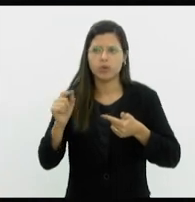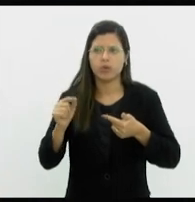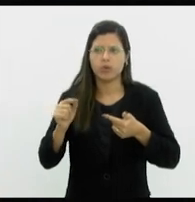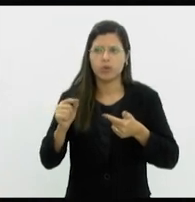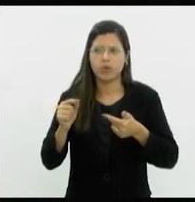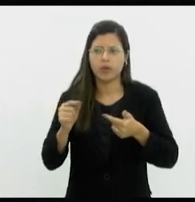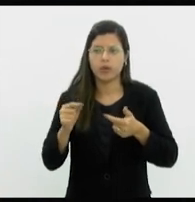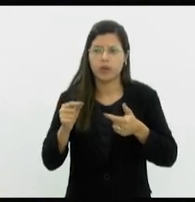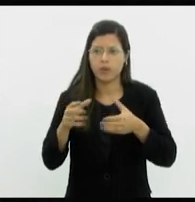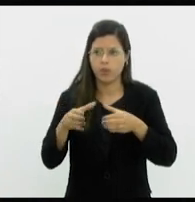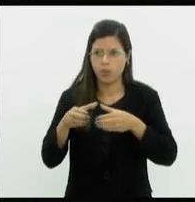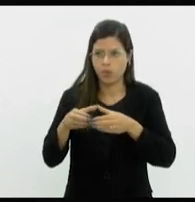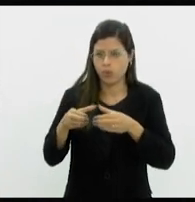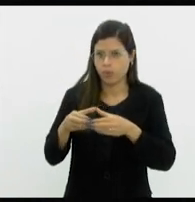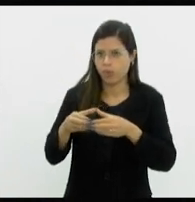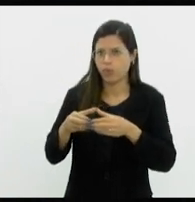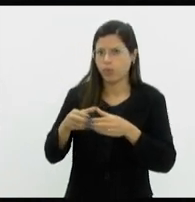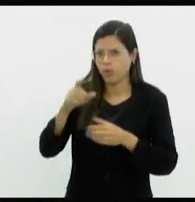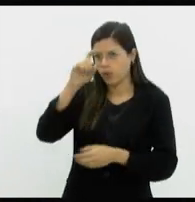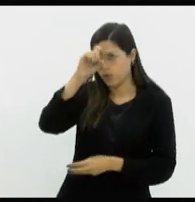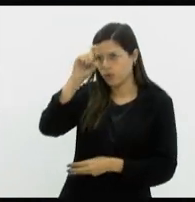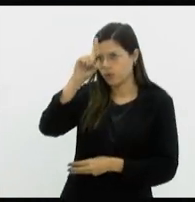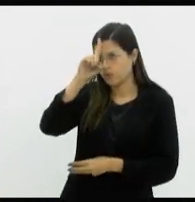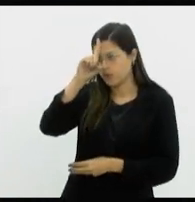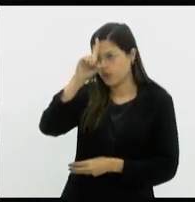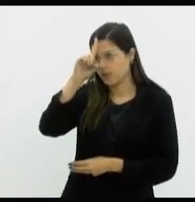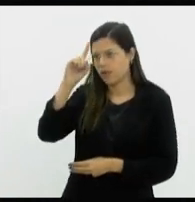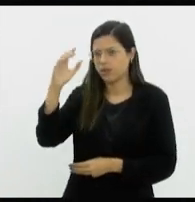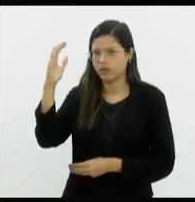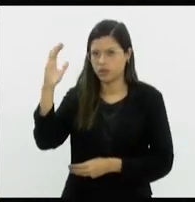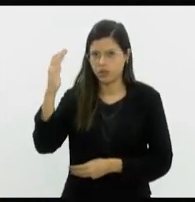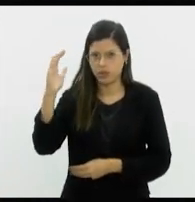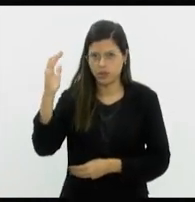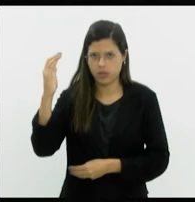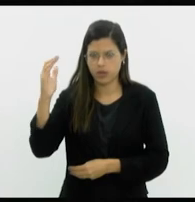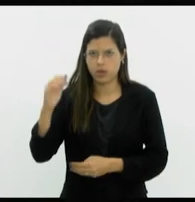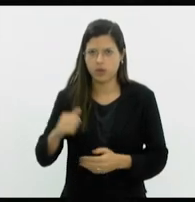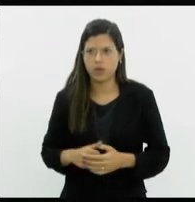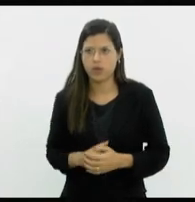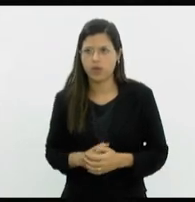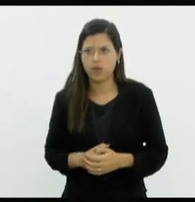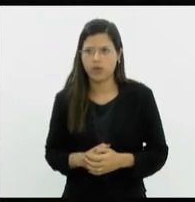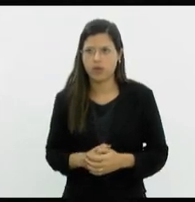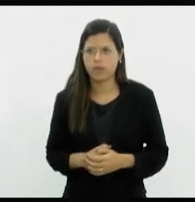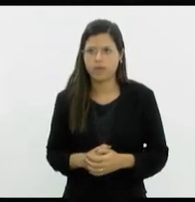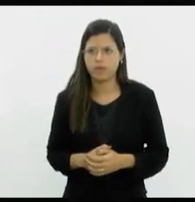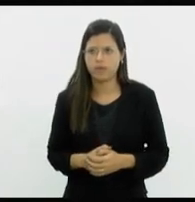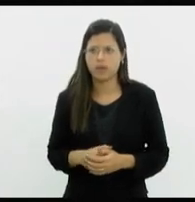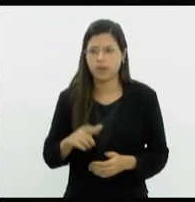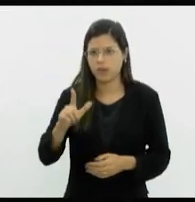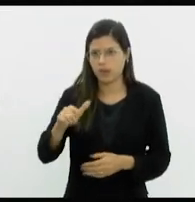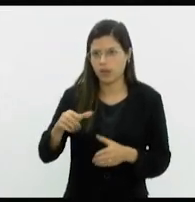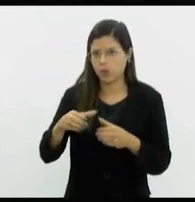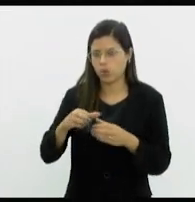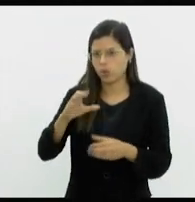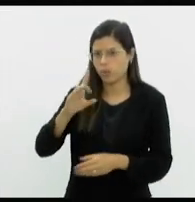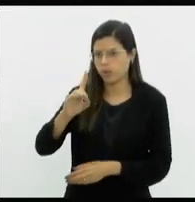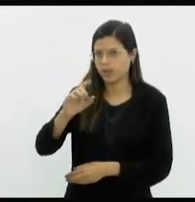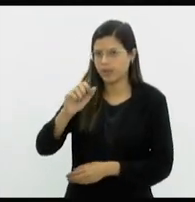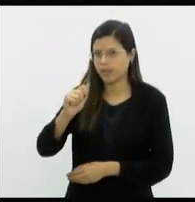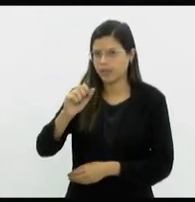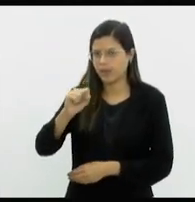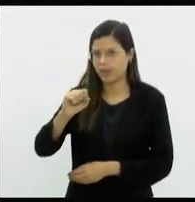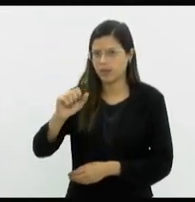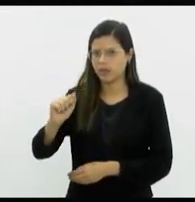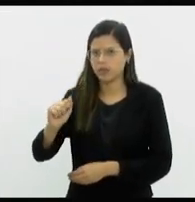Complexo Hospitalar de Niterói, que é associada à rede DASA, uma